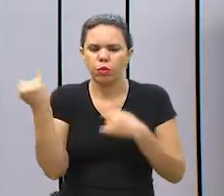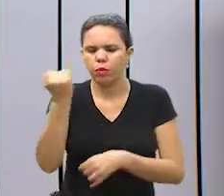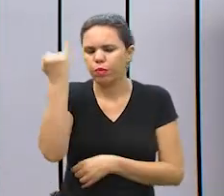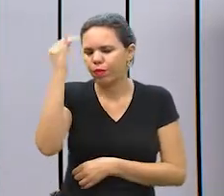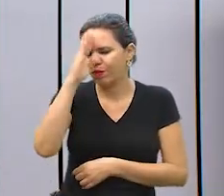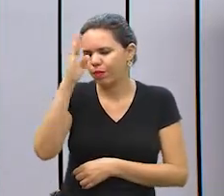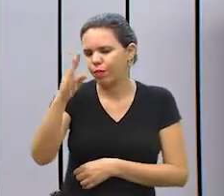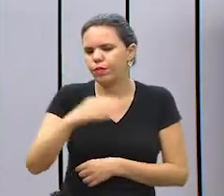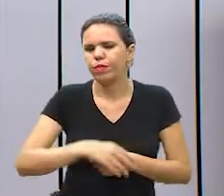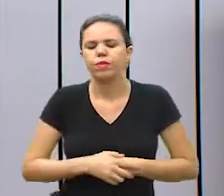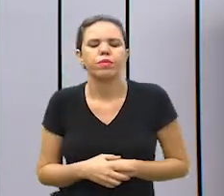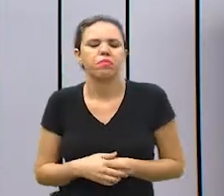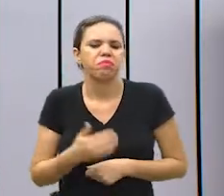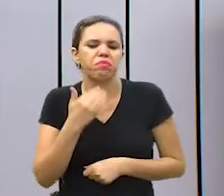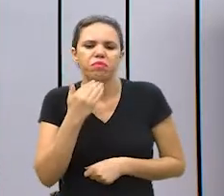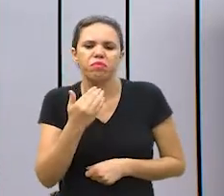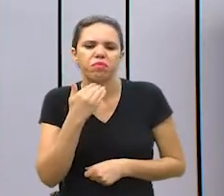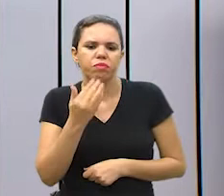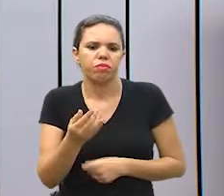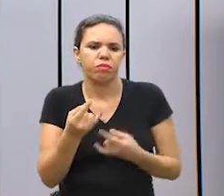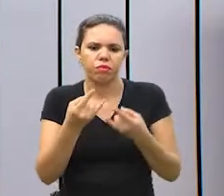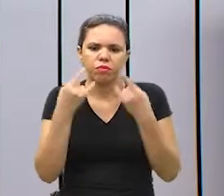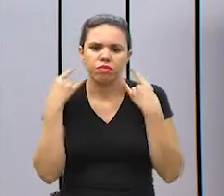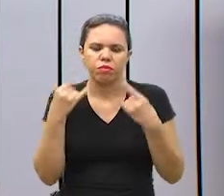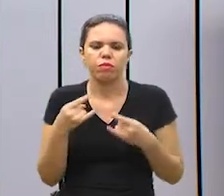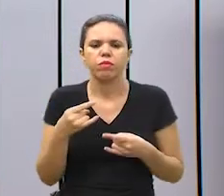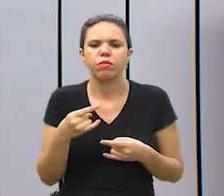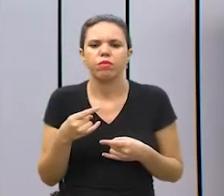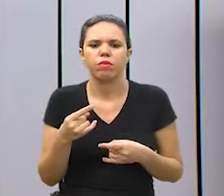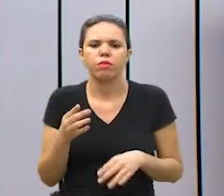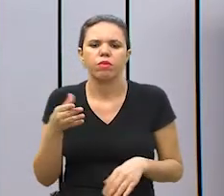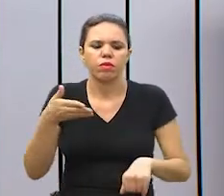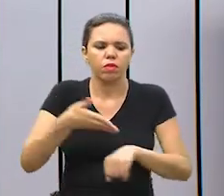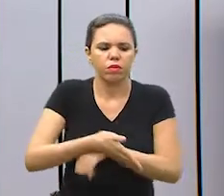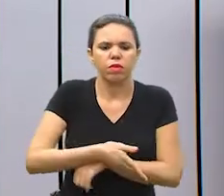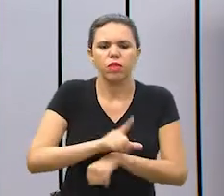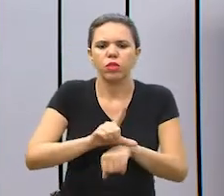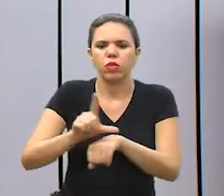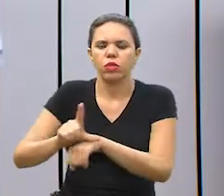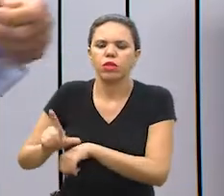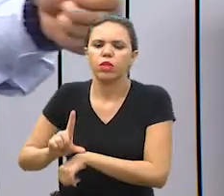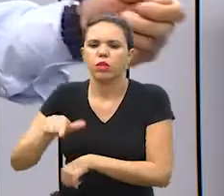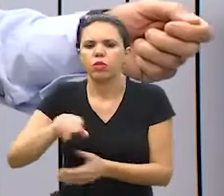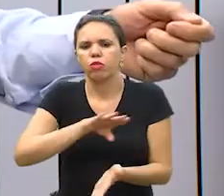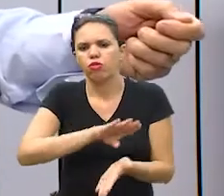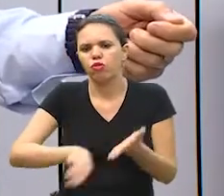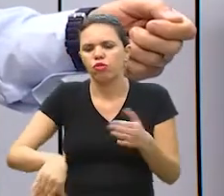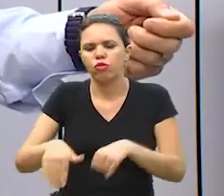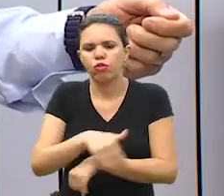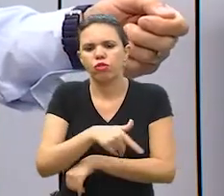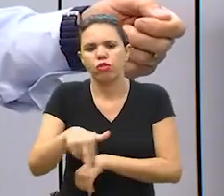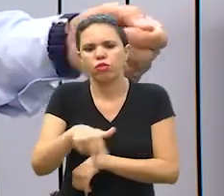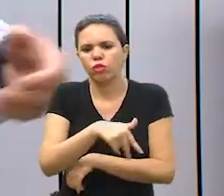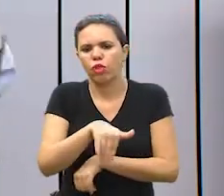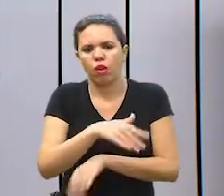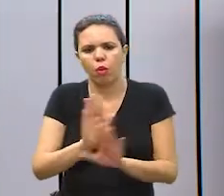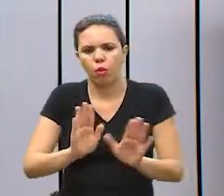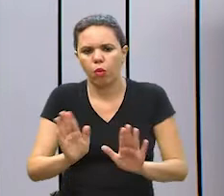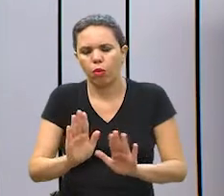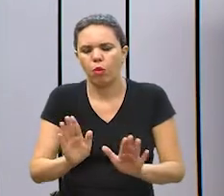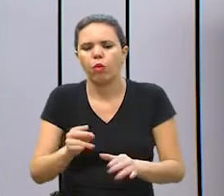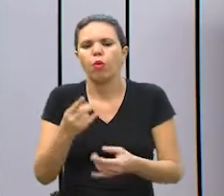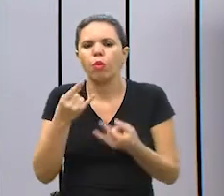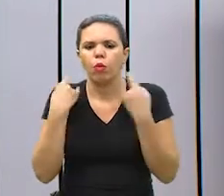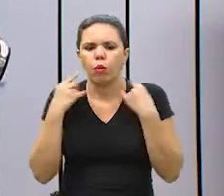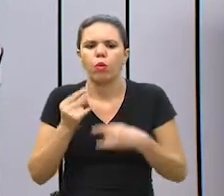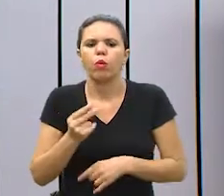extremamente importante. Não adianta você colocar a máscara quando você adentra num estabelecimento e tira e vai andar na rua. Então, você tem que andar com